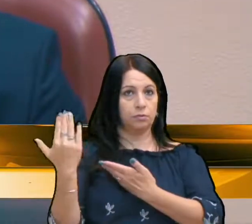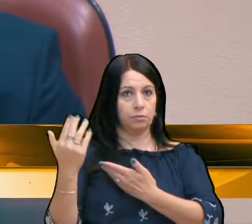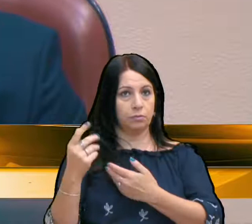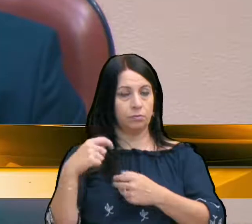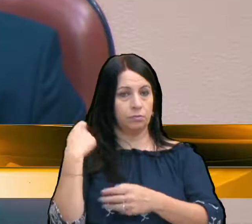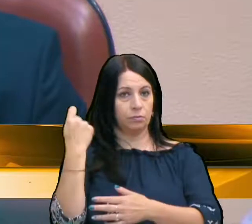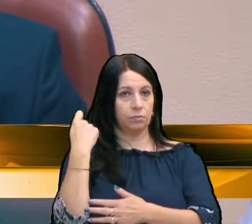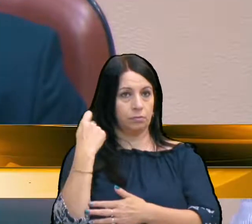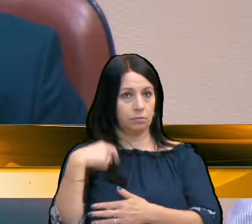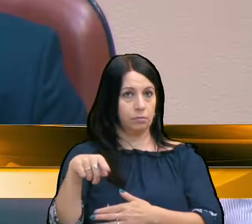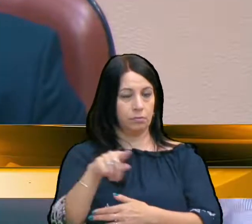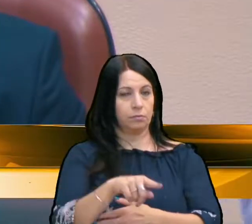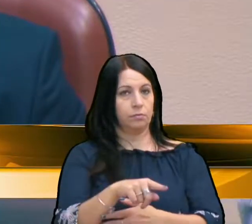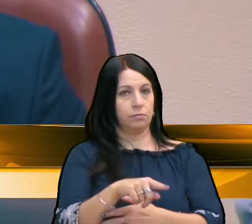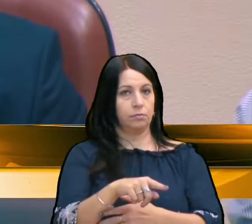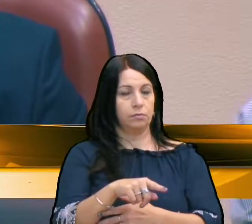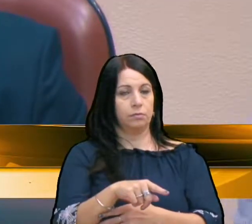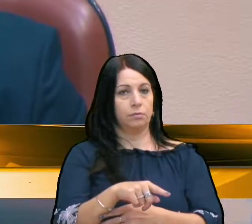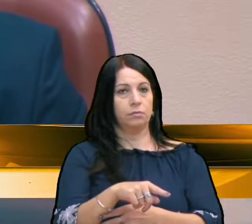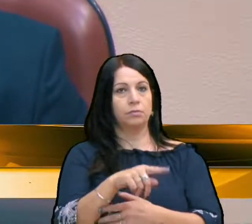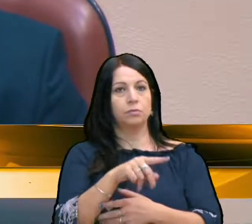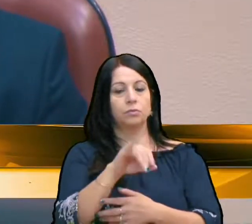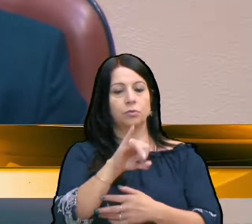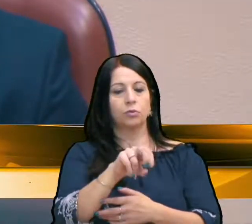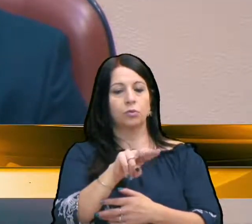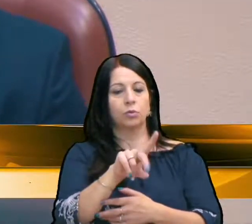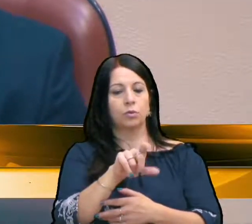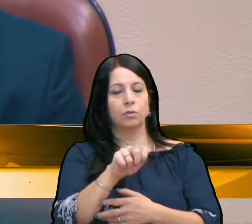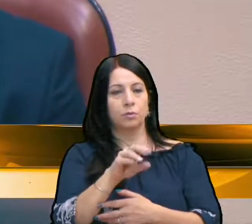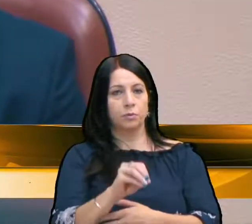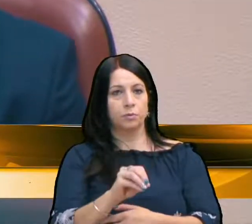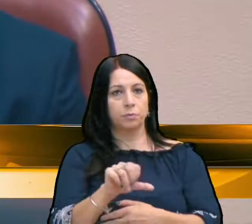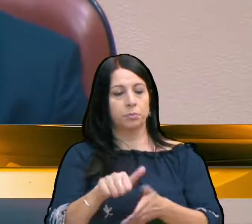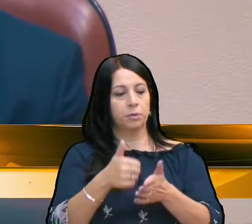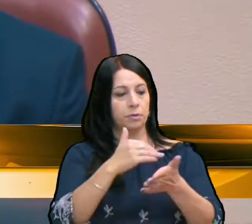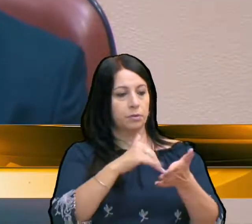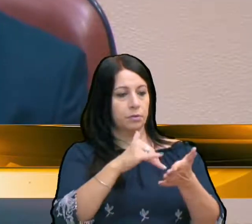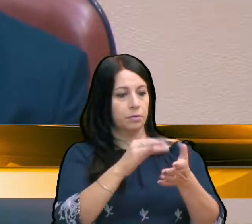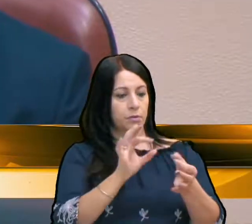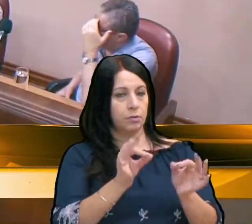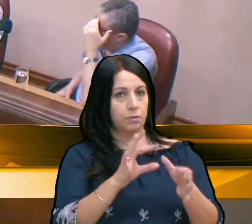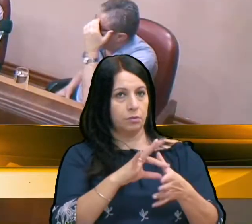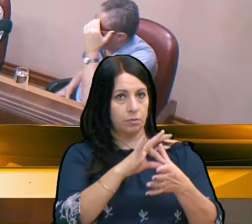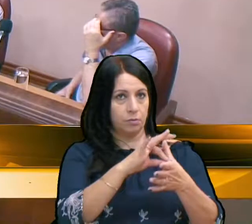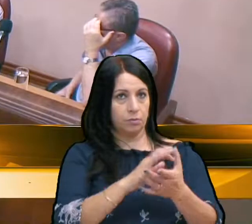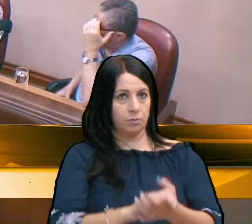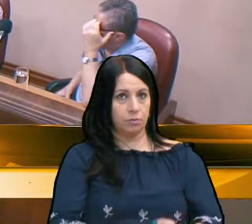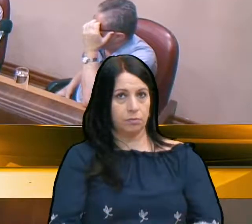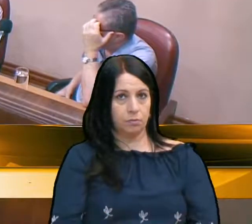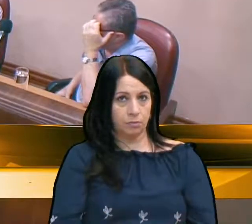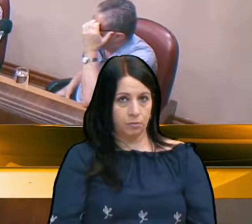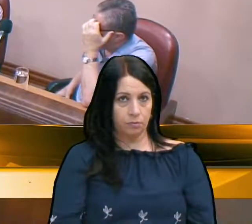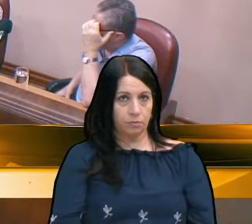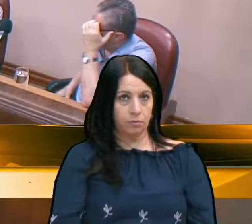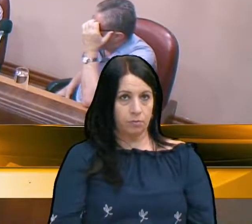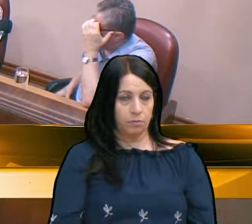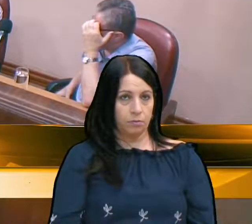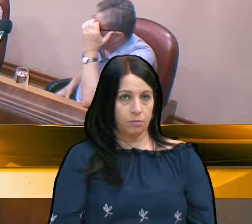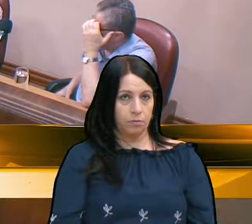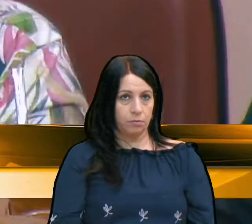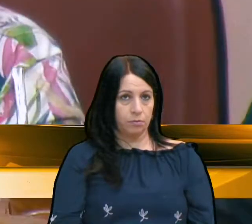Grande do Sul, o senhor Juliano Balgarten. Solicito a primeira secretária que faça a leitura do acordo entre os líderes.